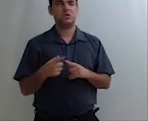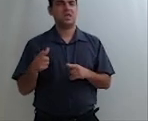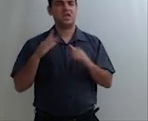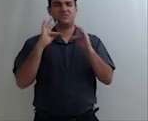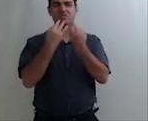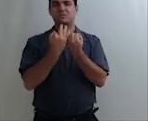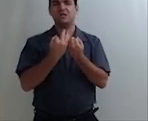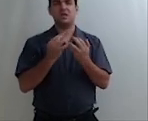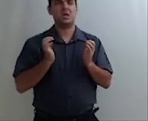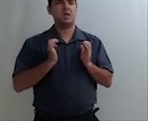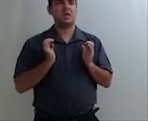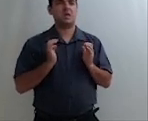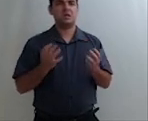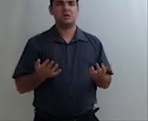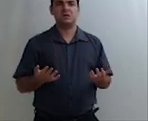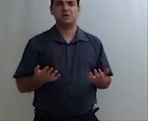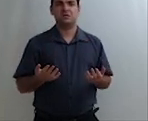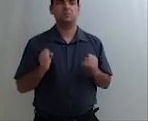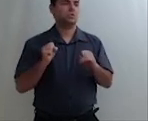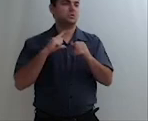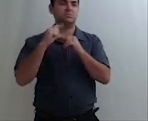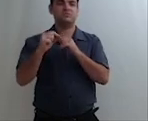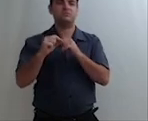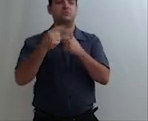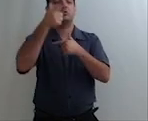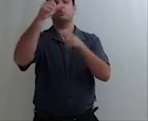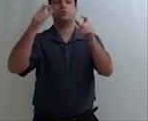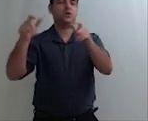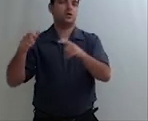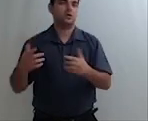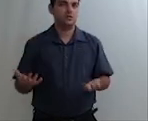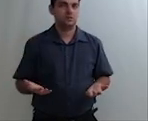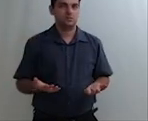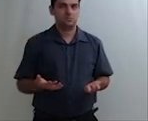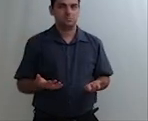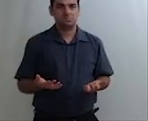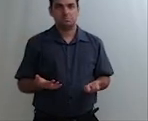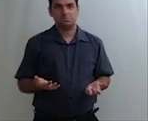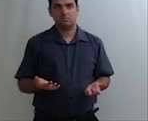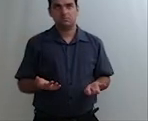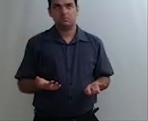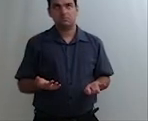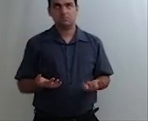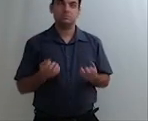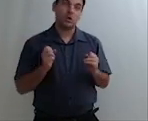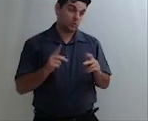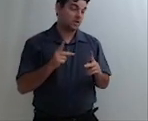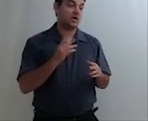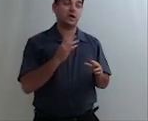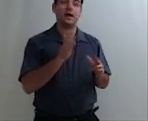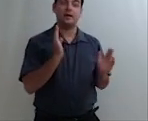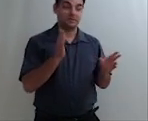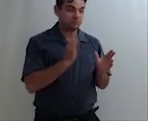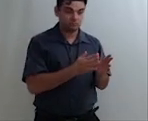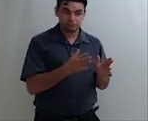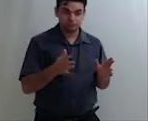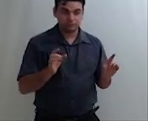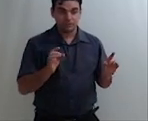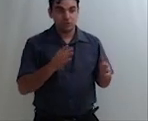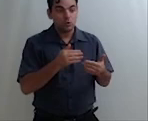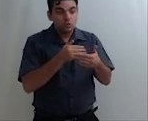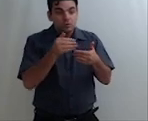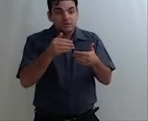poderia sair poderia fugir a instrução criminal acabou e não